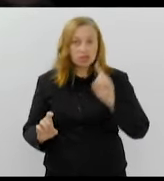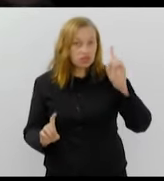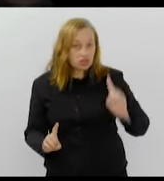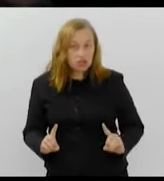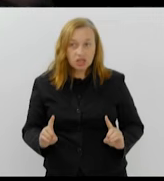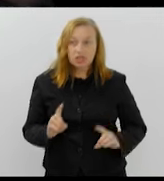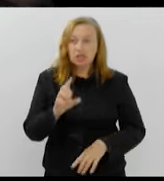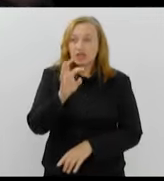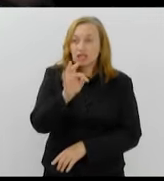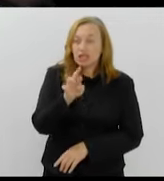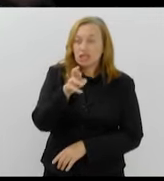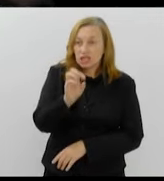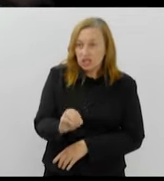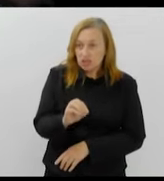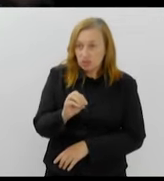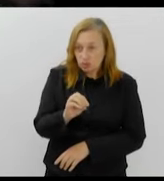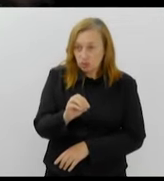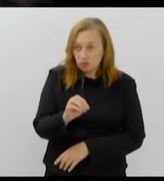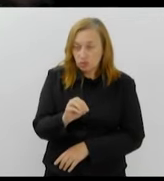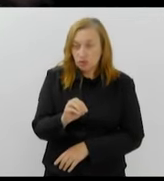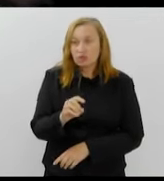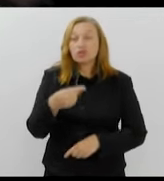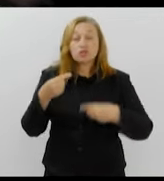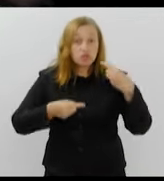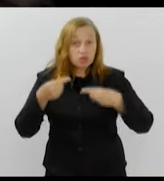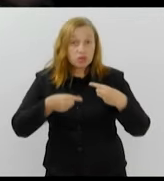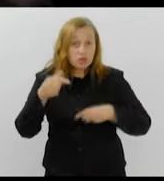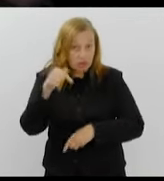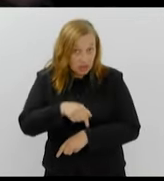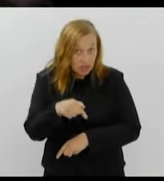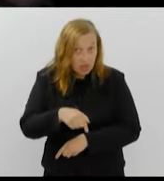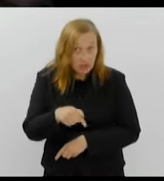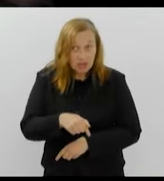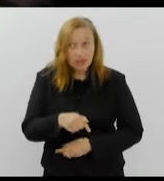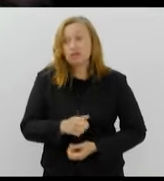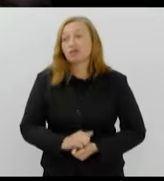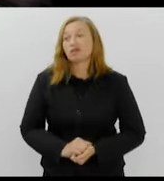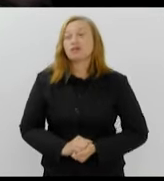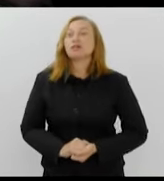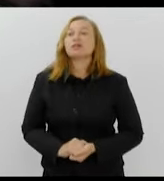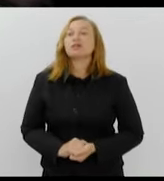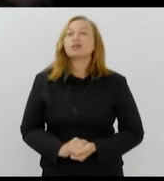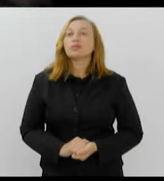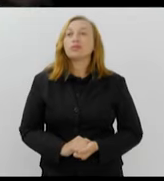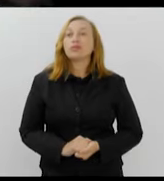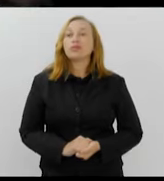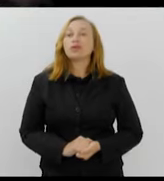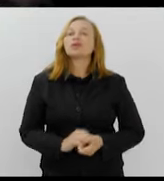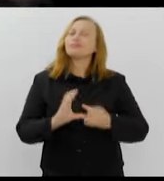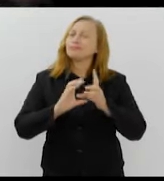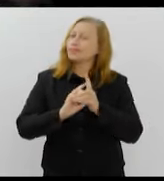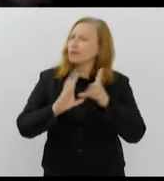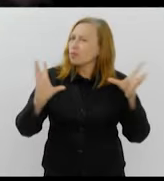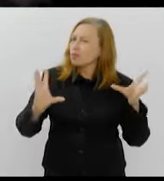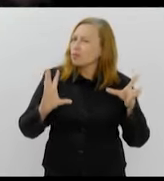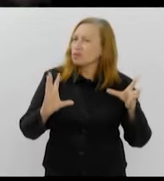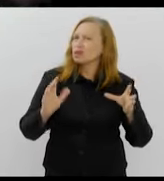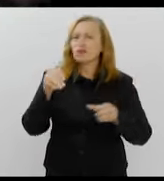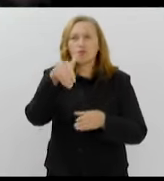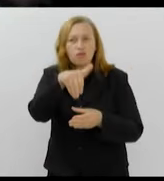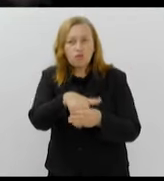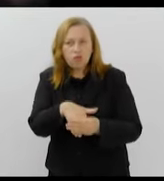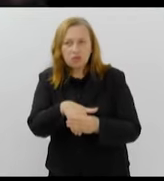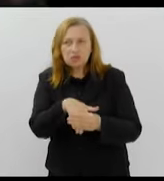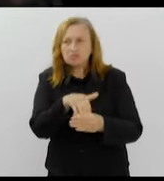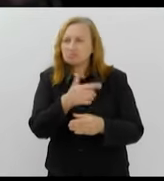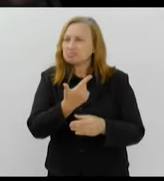do centro a gente promoveu um uma discussão aqui dentro e através da Democracia foi aoto não